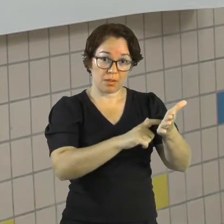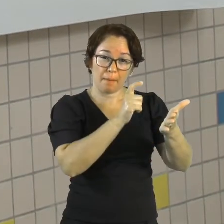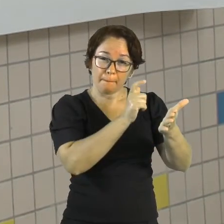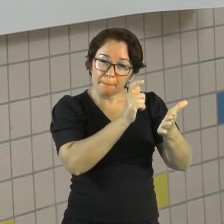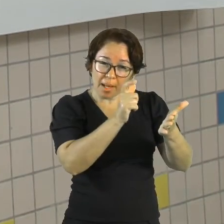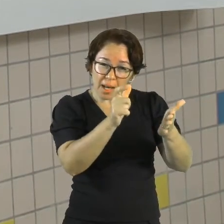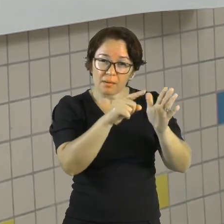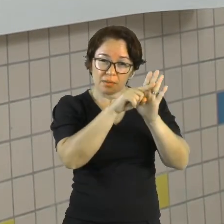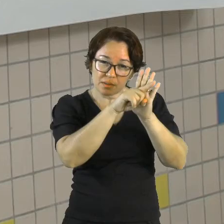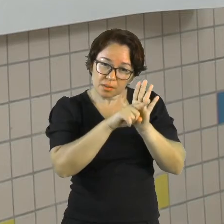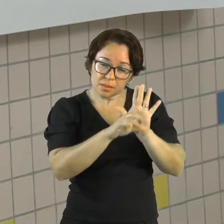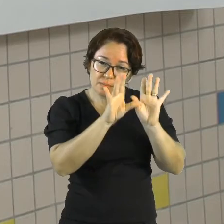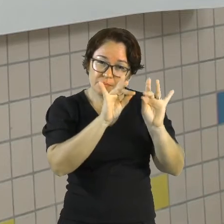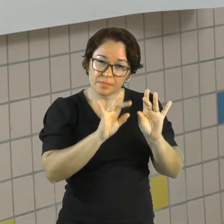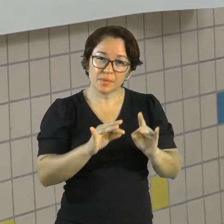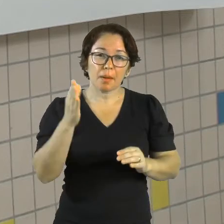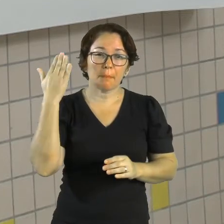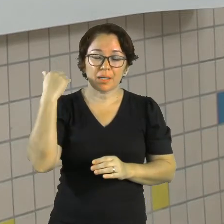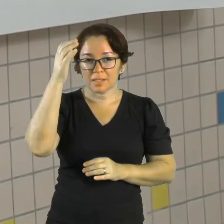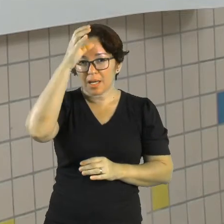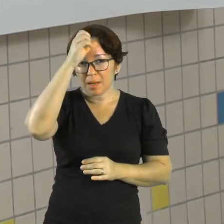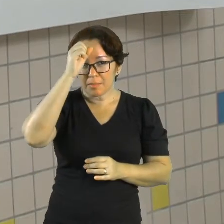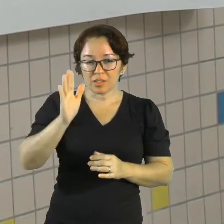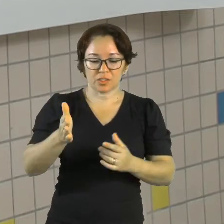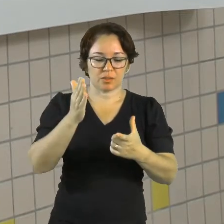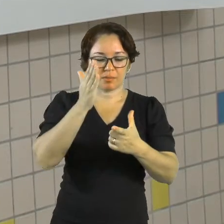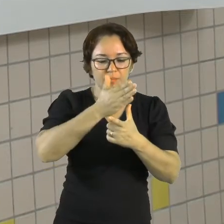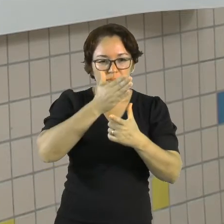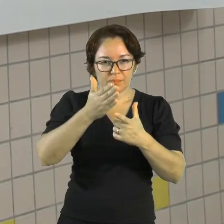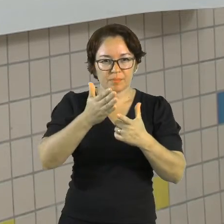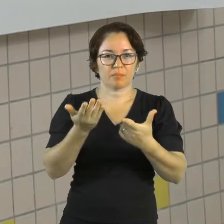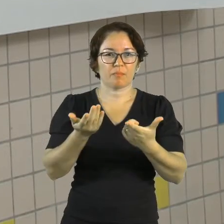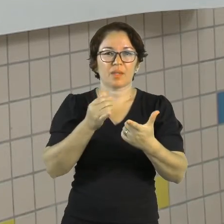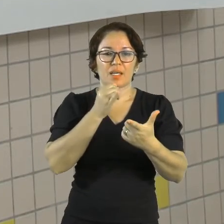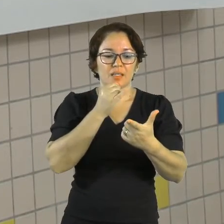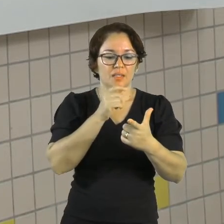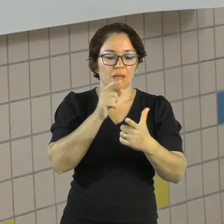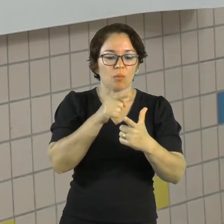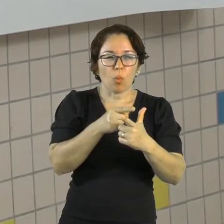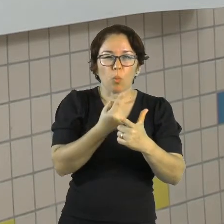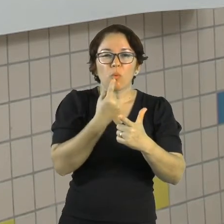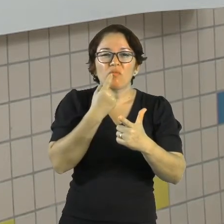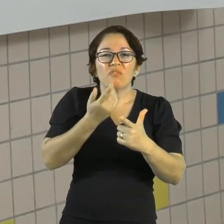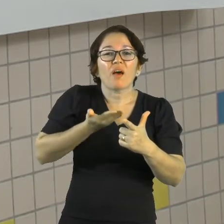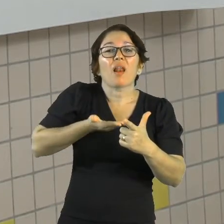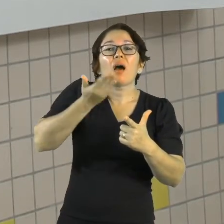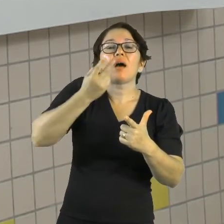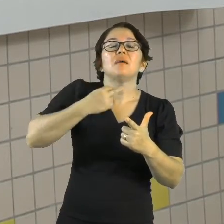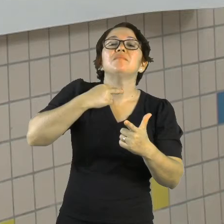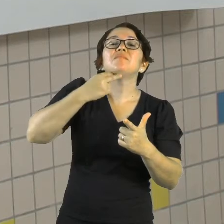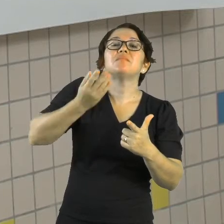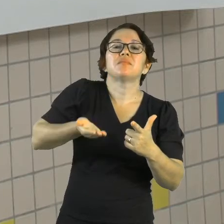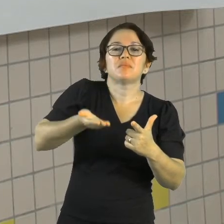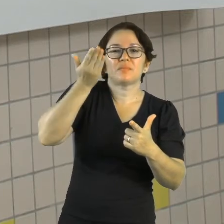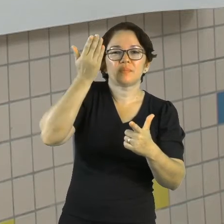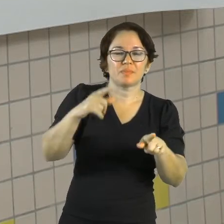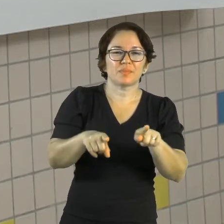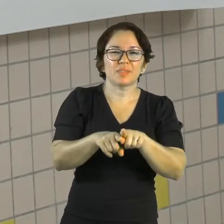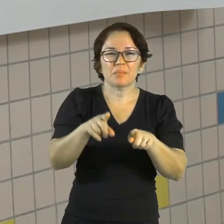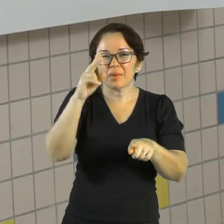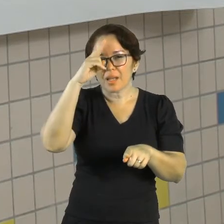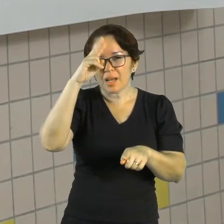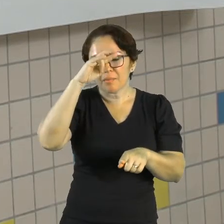nós estudamos sobre sílaba, sílaba tônica, classificação das sílabas, quanto ao número de sílaba,